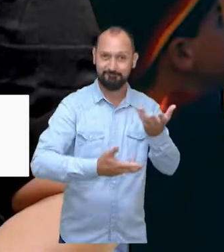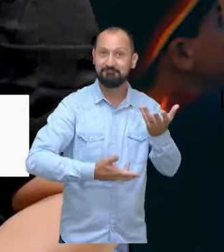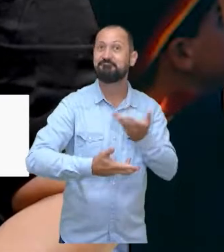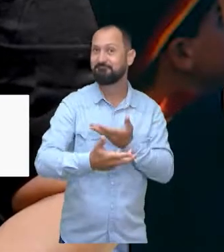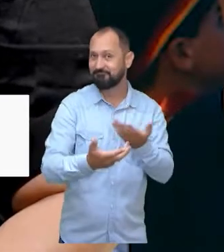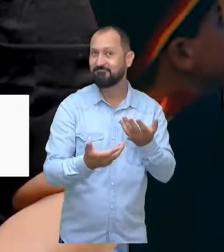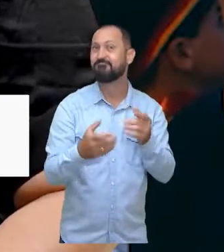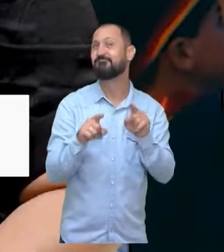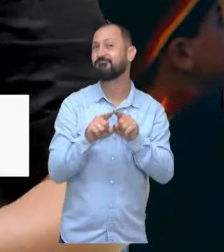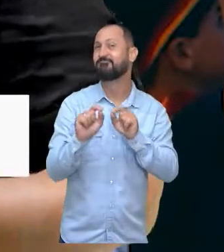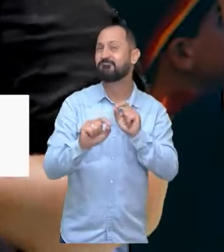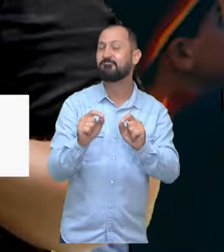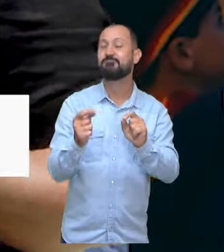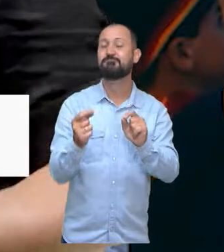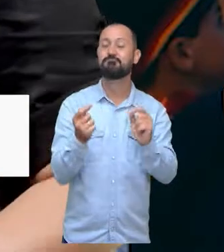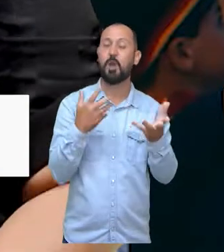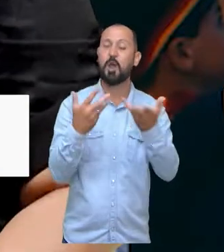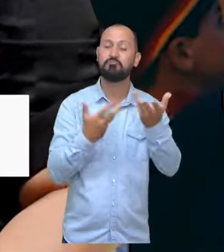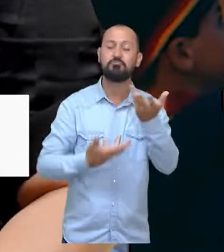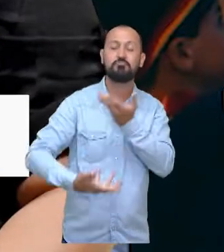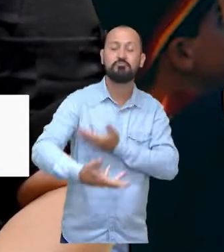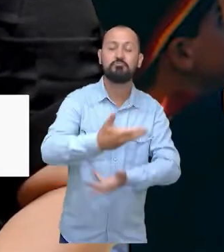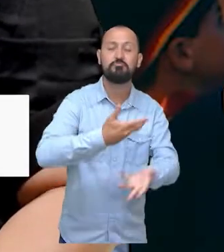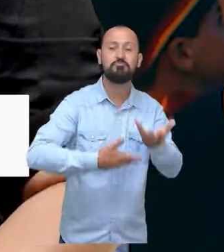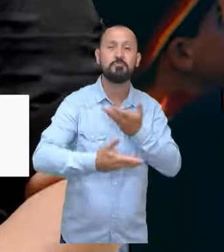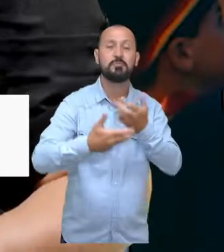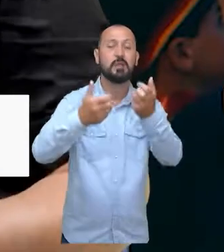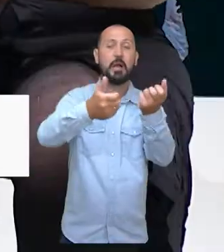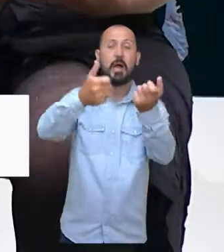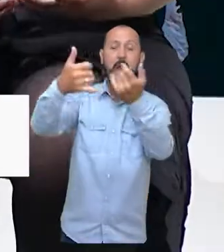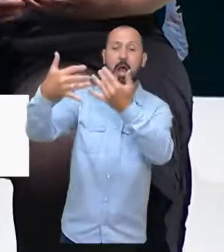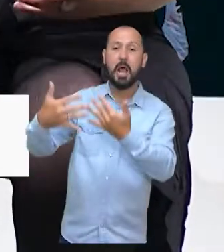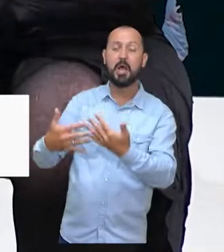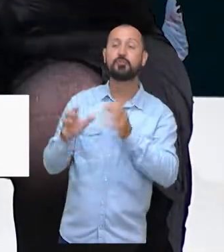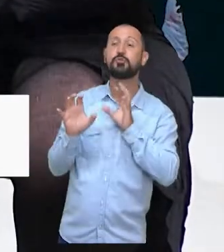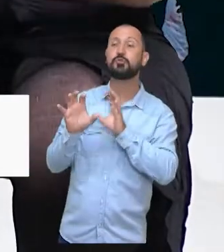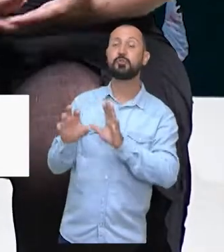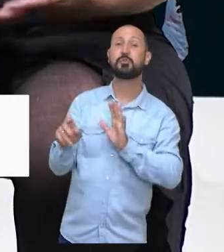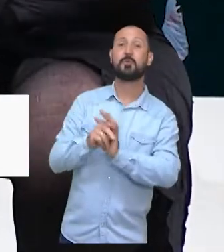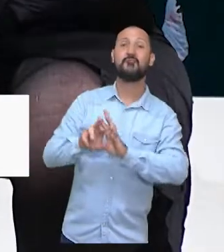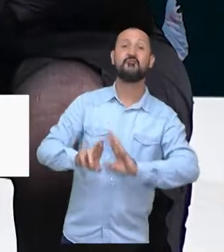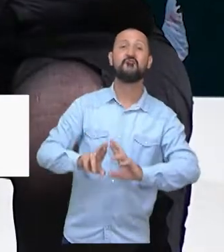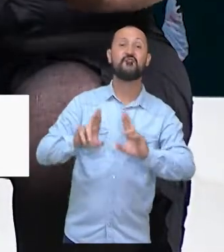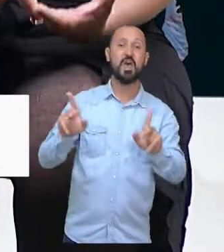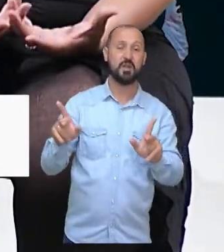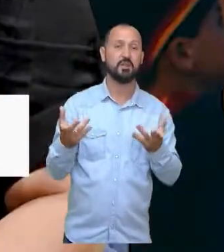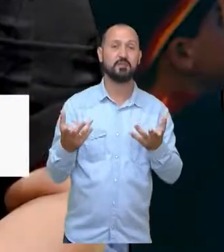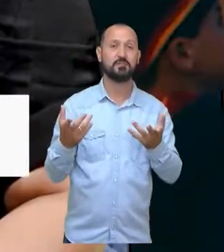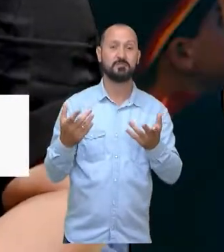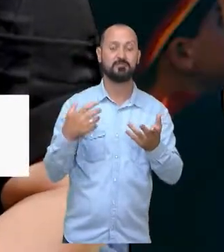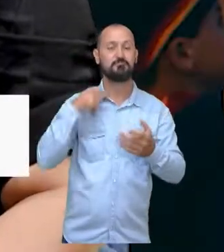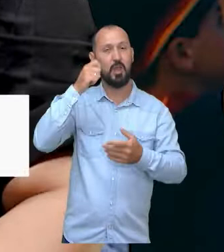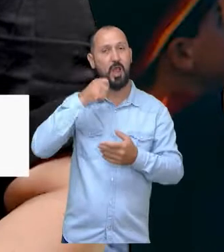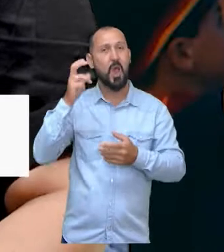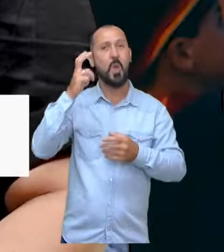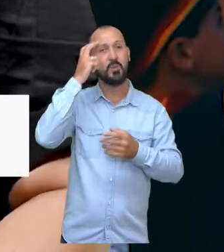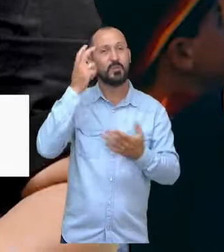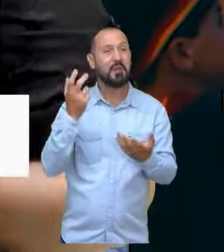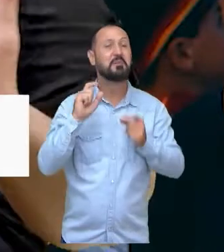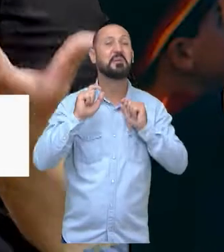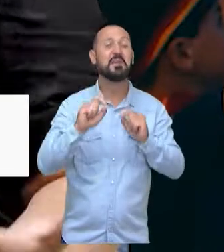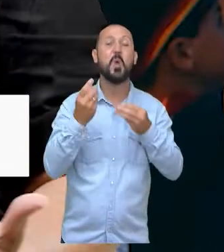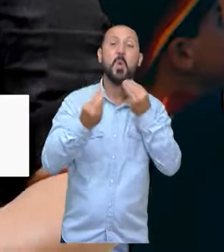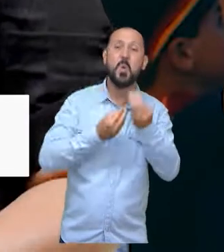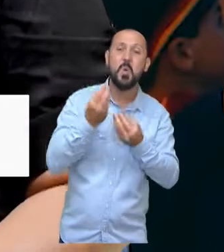e também conseguem dialogar, dizendo para as pessoas de uma outra forma, né, de uma forma artística e